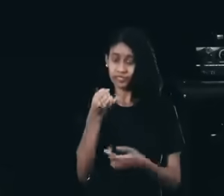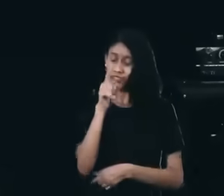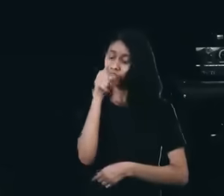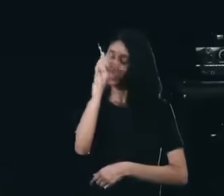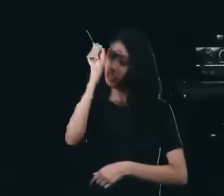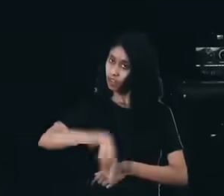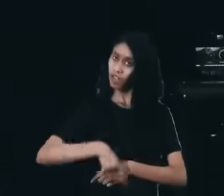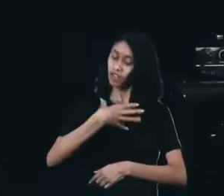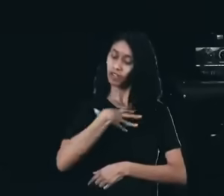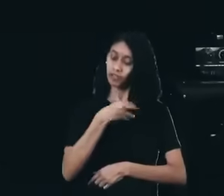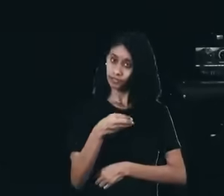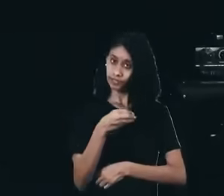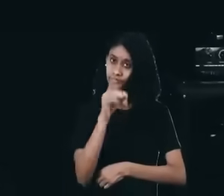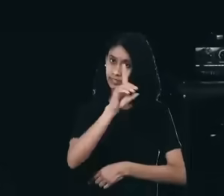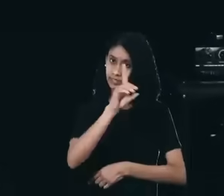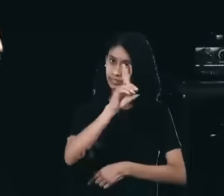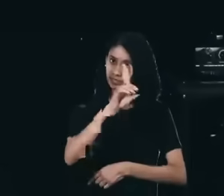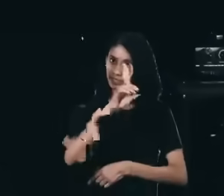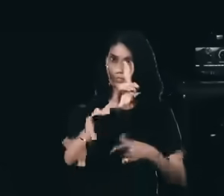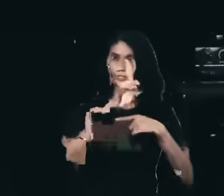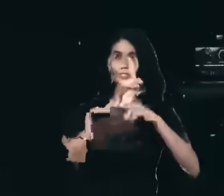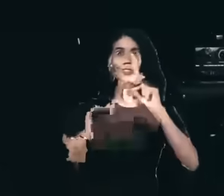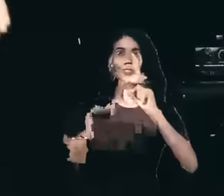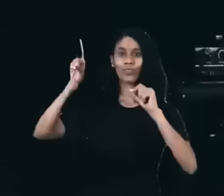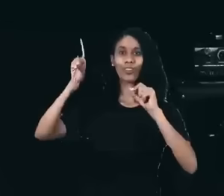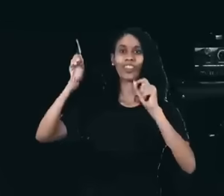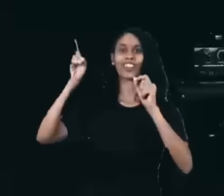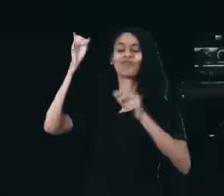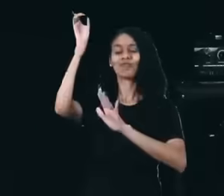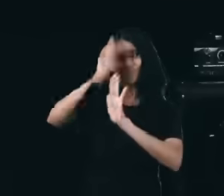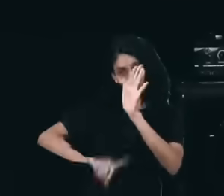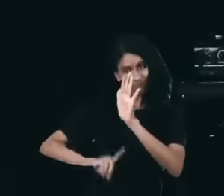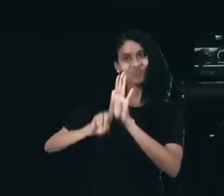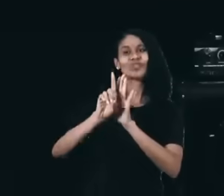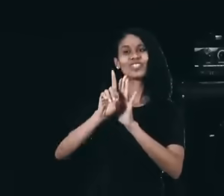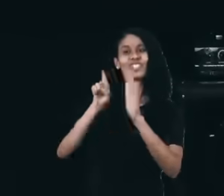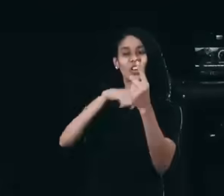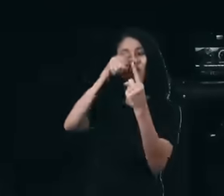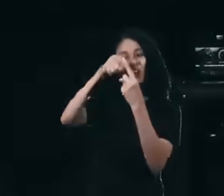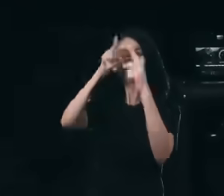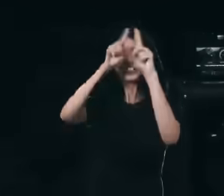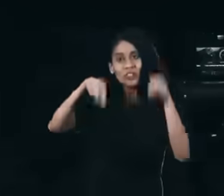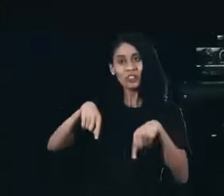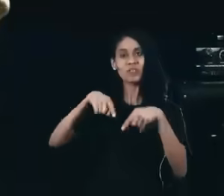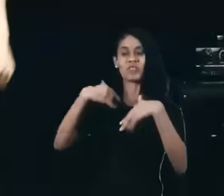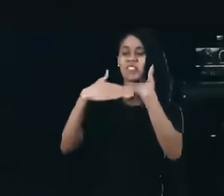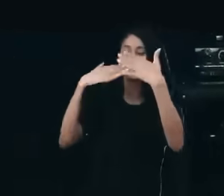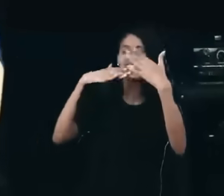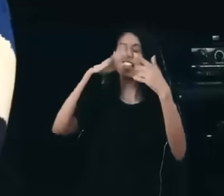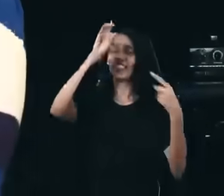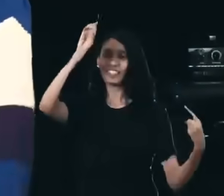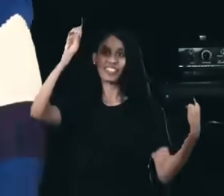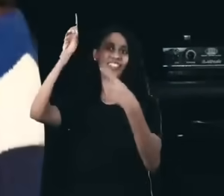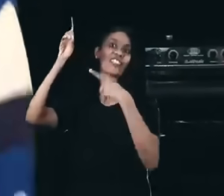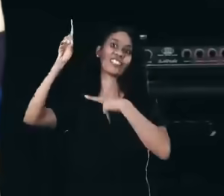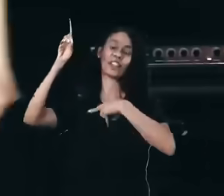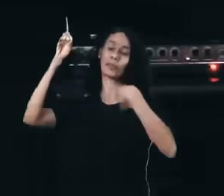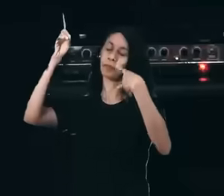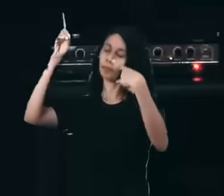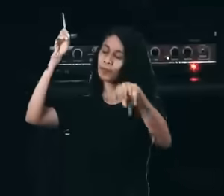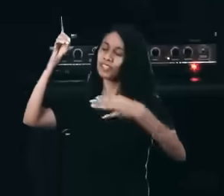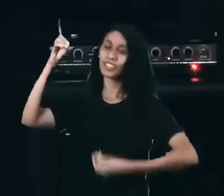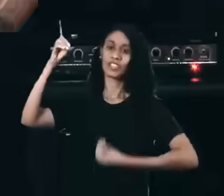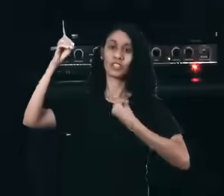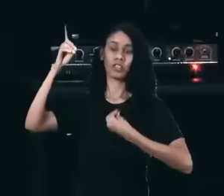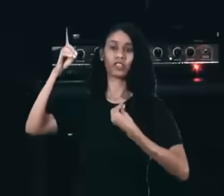é filha de Deus, você tem acesso ao plano de Deus. Você tem acesso ao propósito de Deus para a sua vida. Se você não celebrar, eu